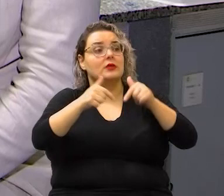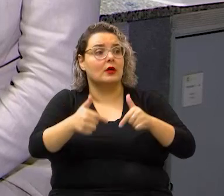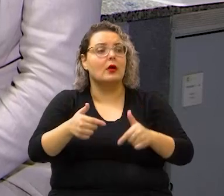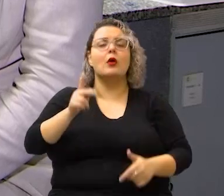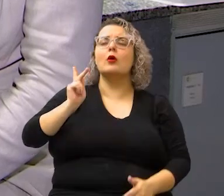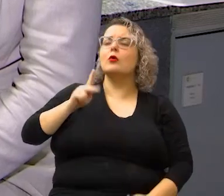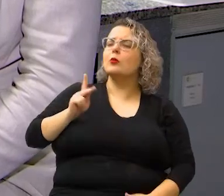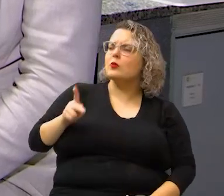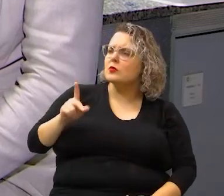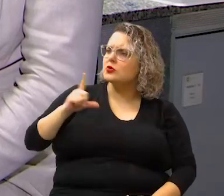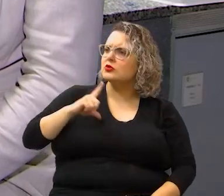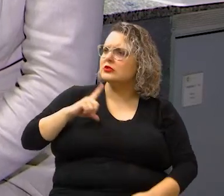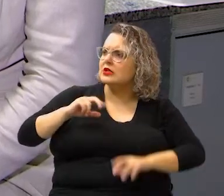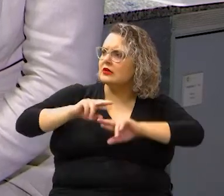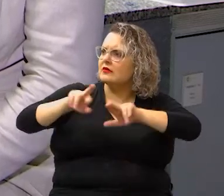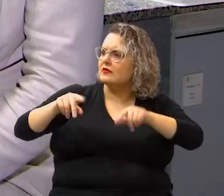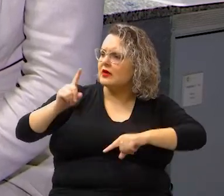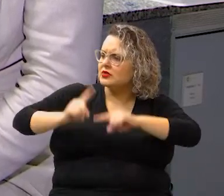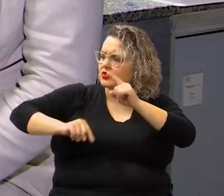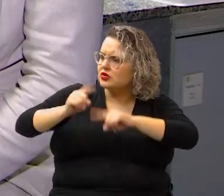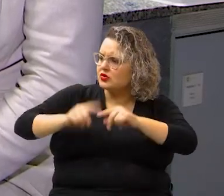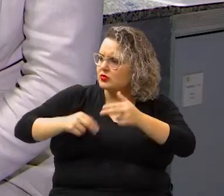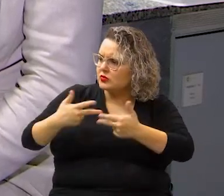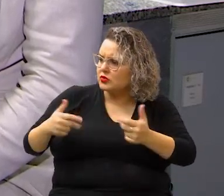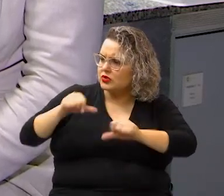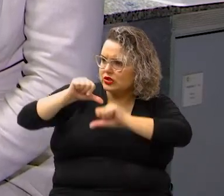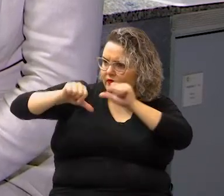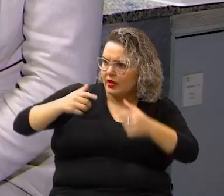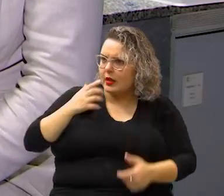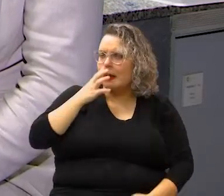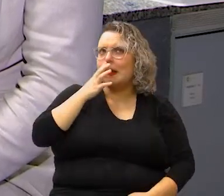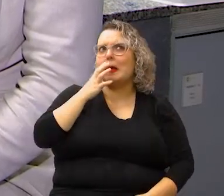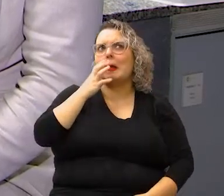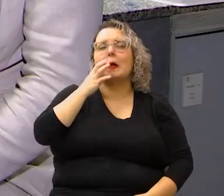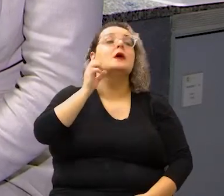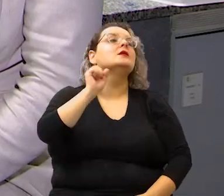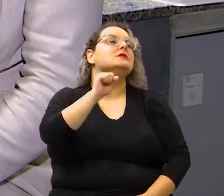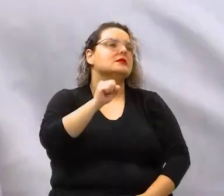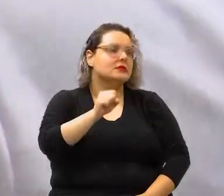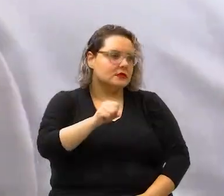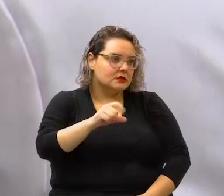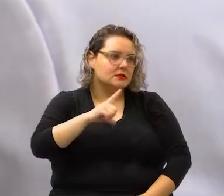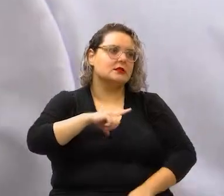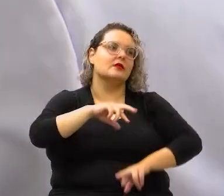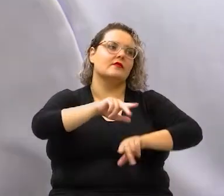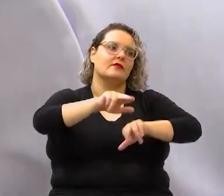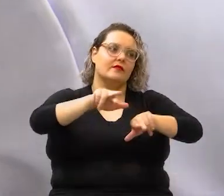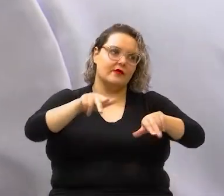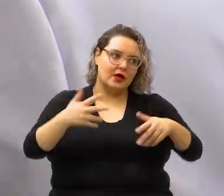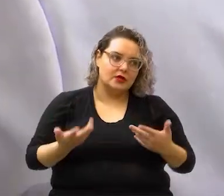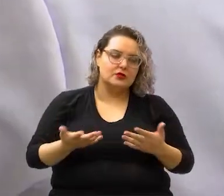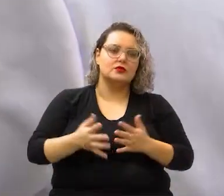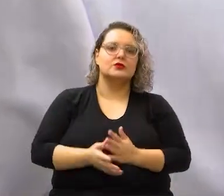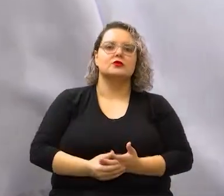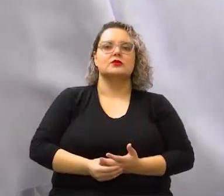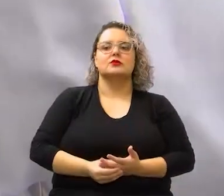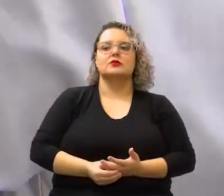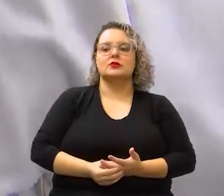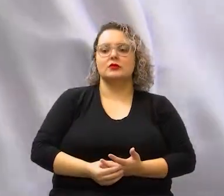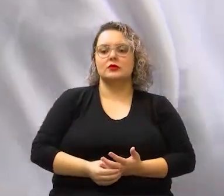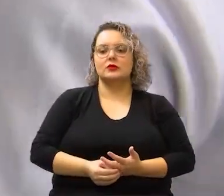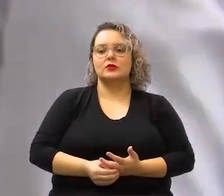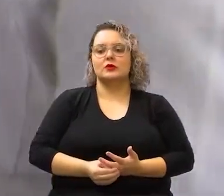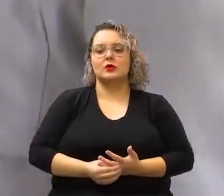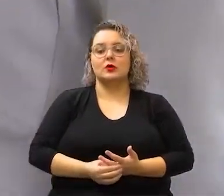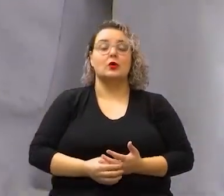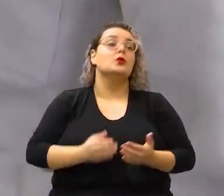trabalhado. Professor, existem muitos produtos adulterados? Sim, existem bastante. Os